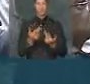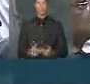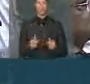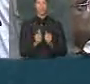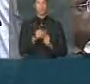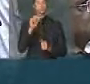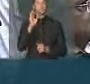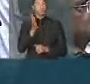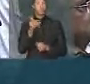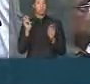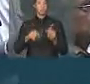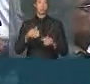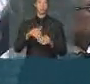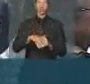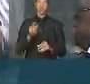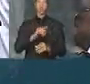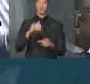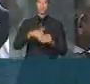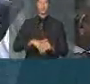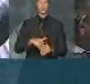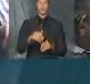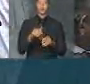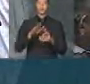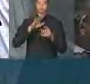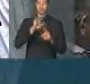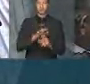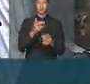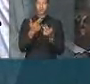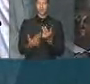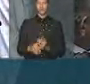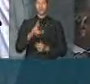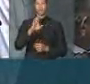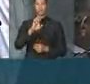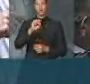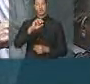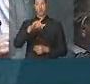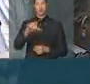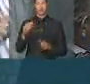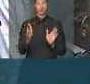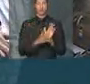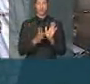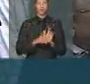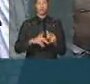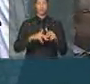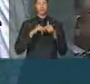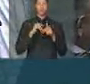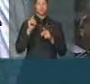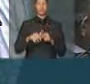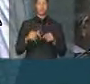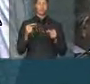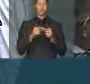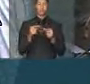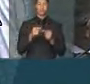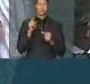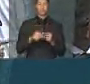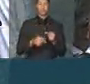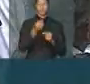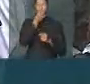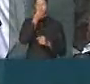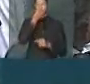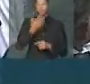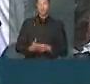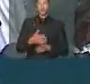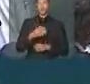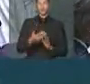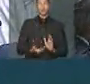com aquilo que temos que votar e não votar igual abaixo como queria a resolução anteriormente proposta por isso este acordo é um acordo bom